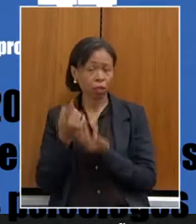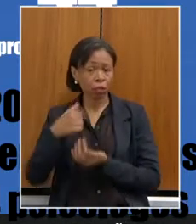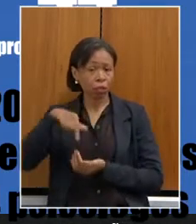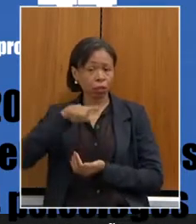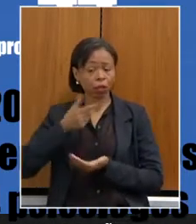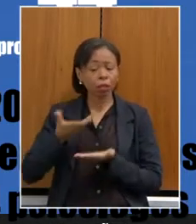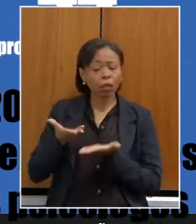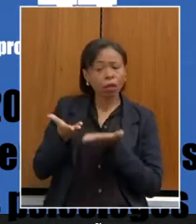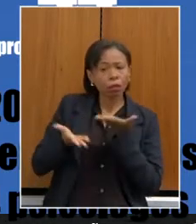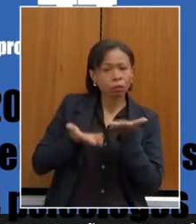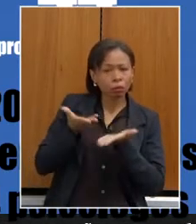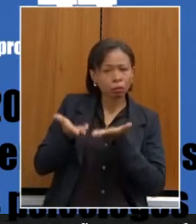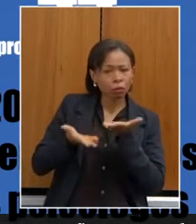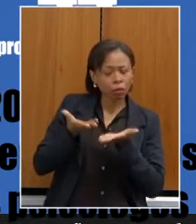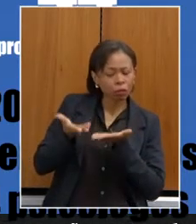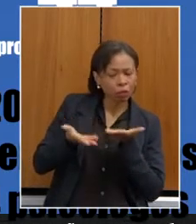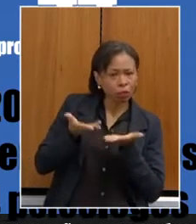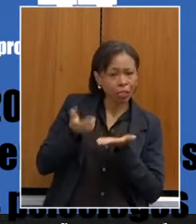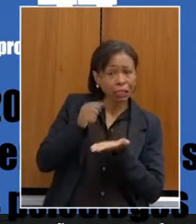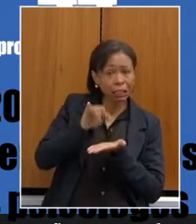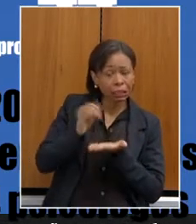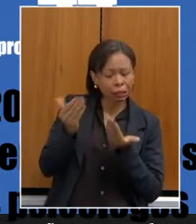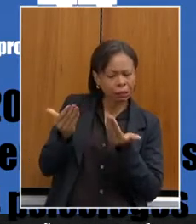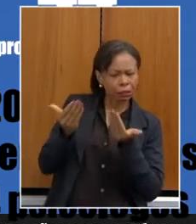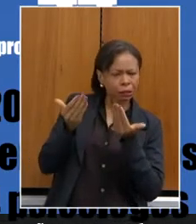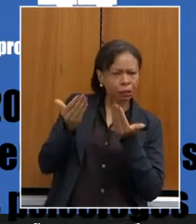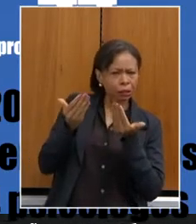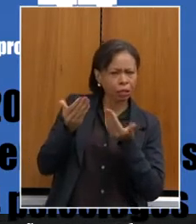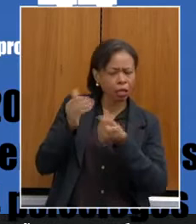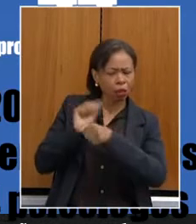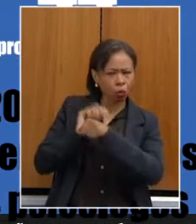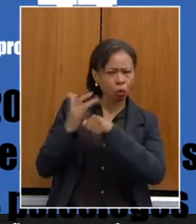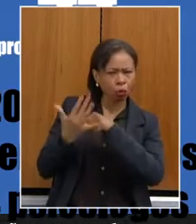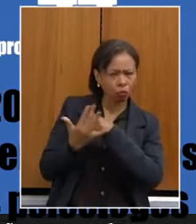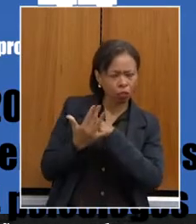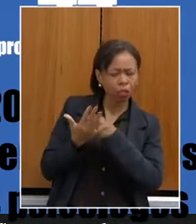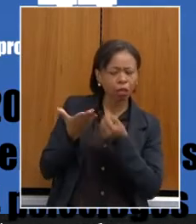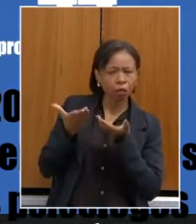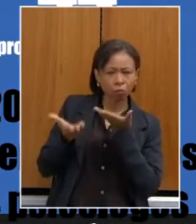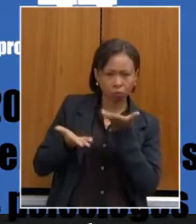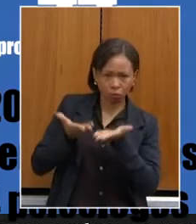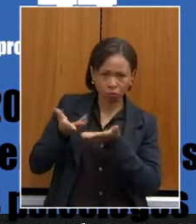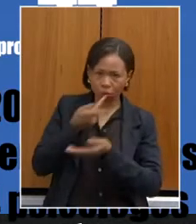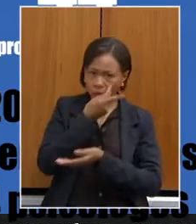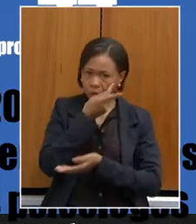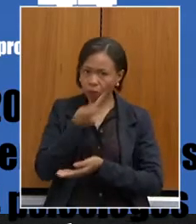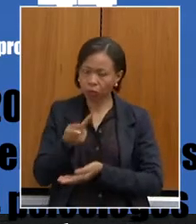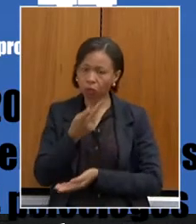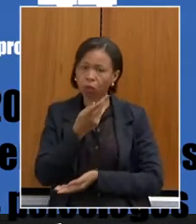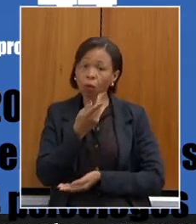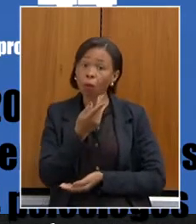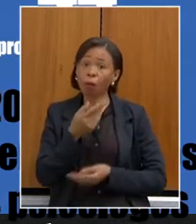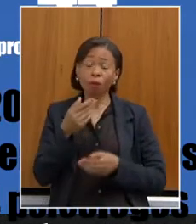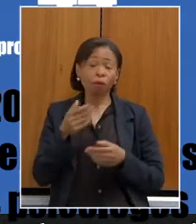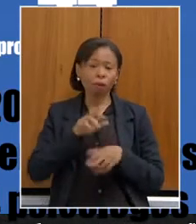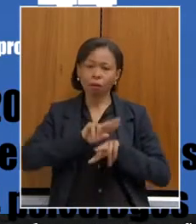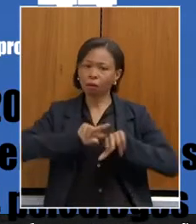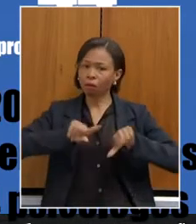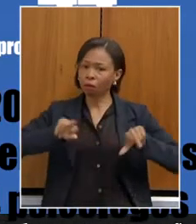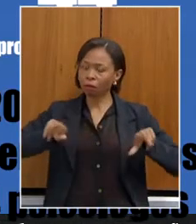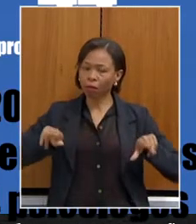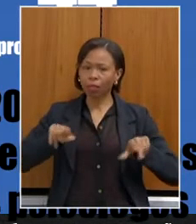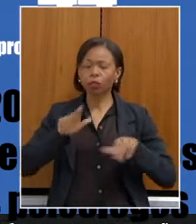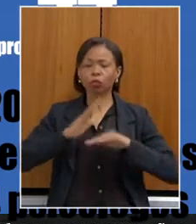de suspeitas de Covid, contatos. E são 44 profissionais, quase todos eles da